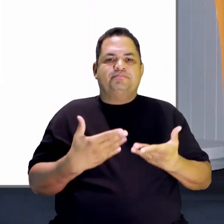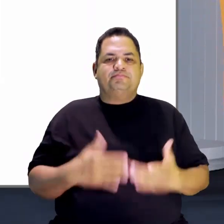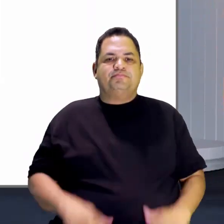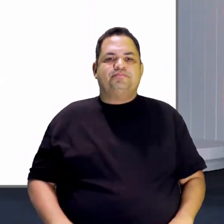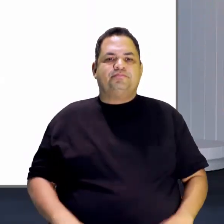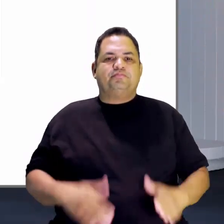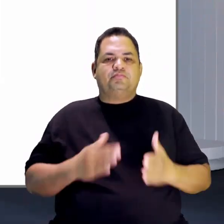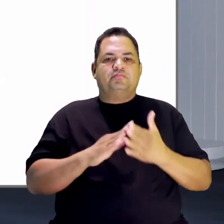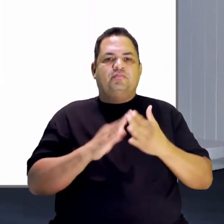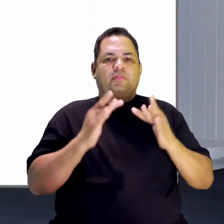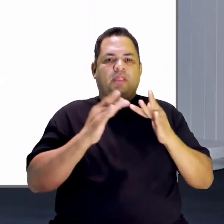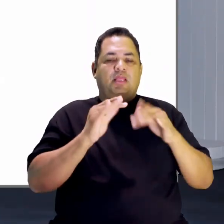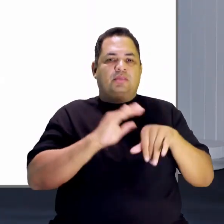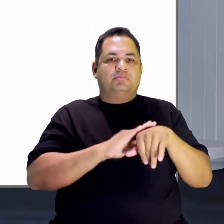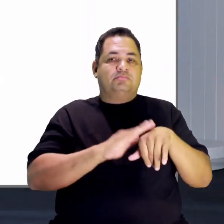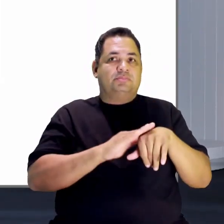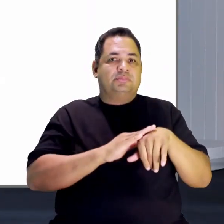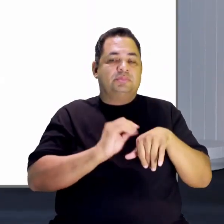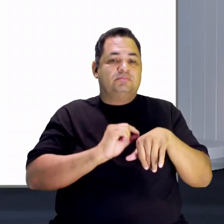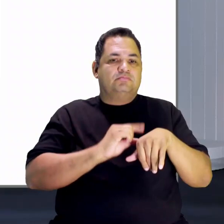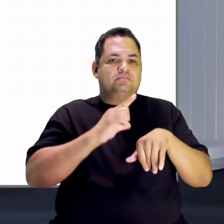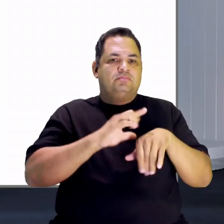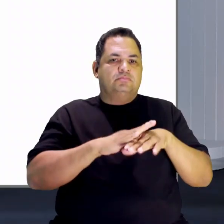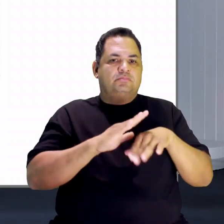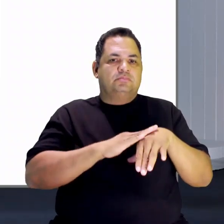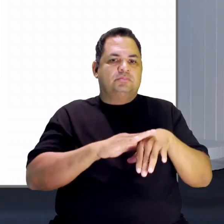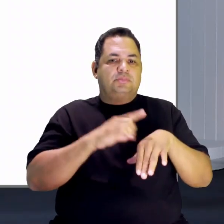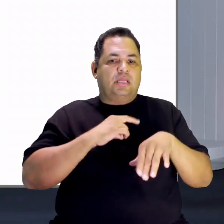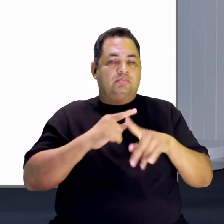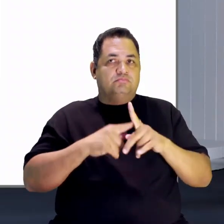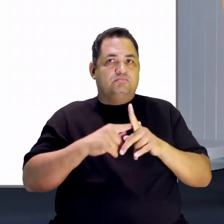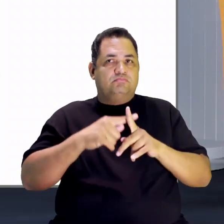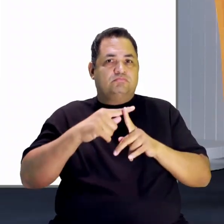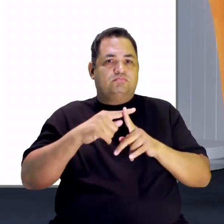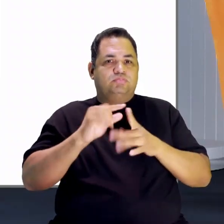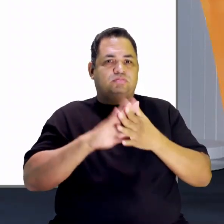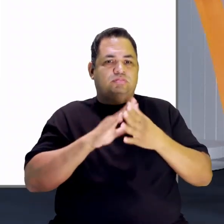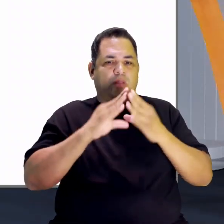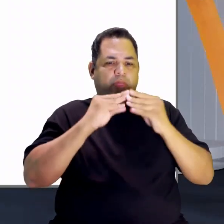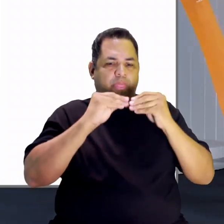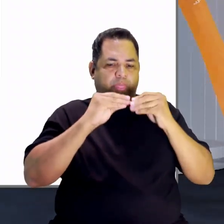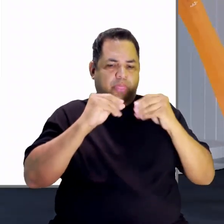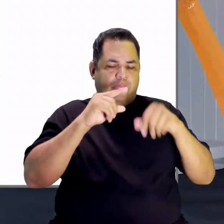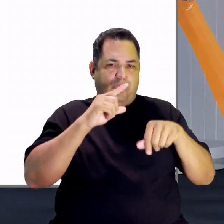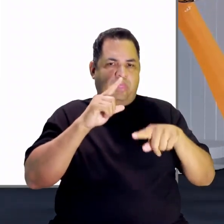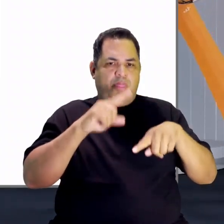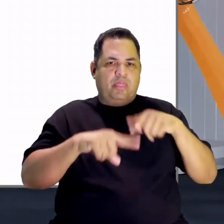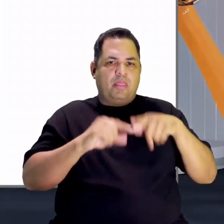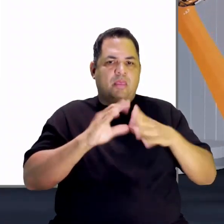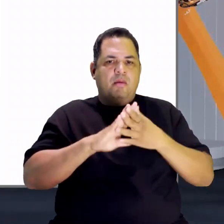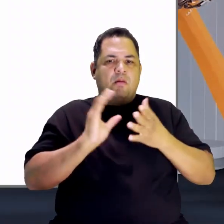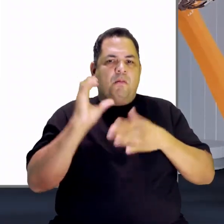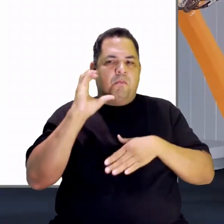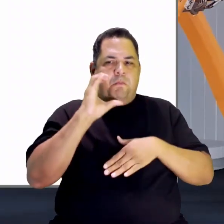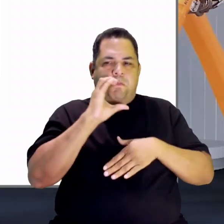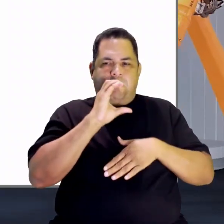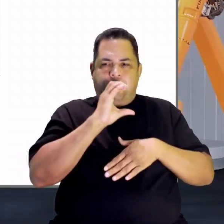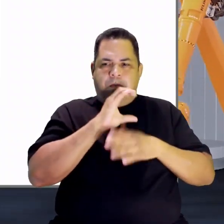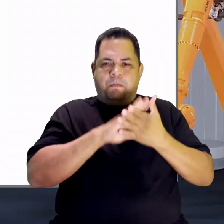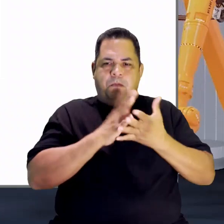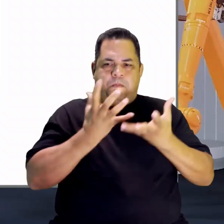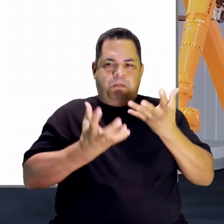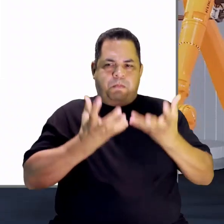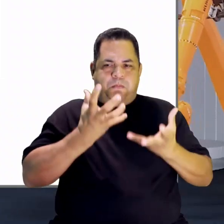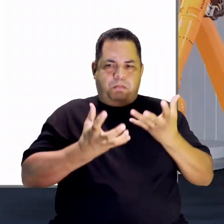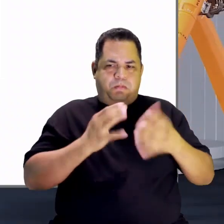Então, o atrito demais, ele esquenta, produz temperatura alta, pode derreter materiais, pode queimar, pegar fogo, em alguns